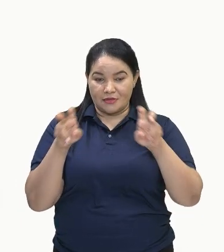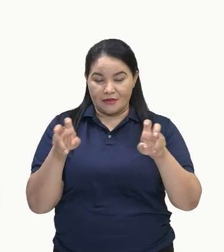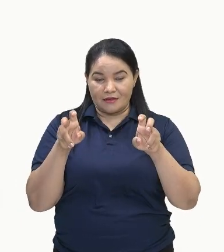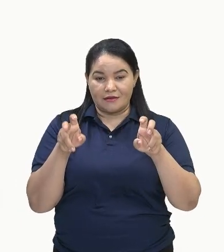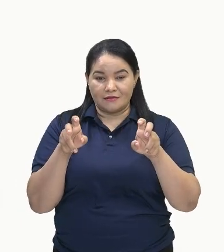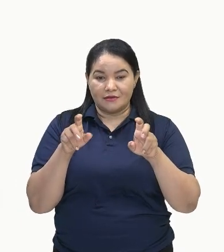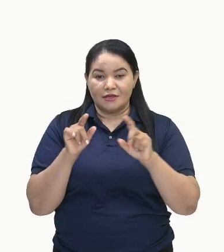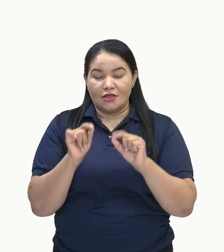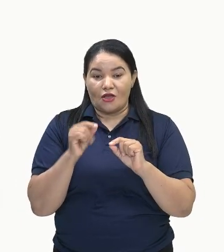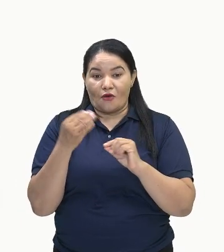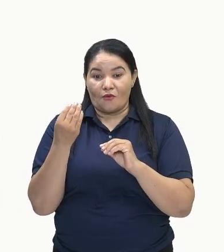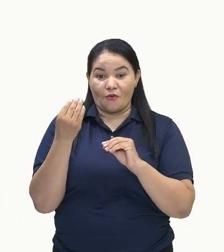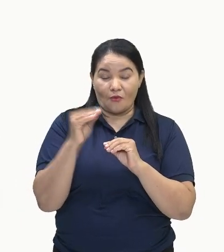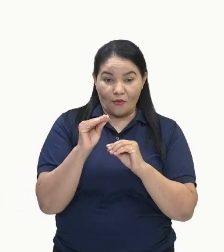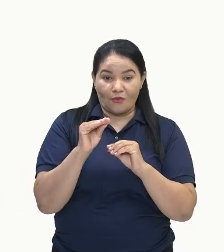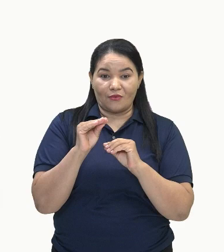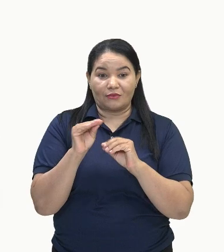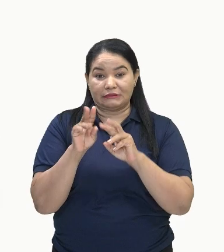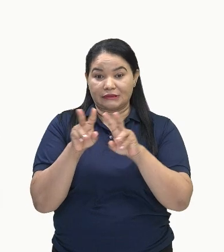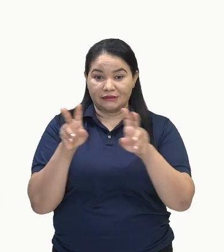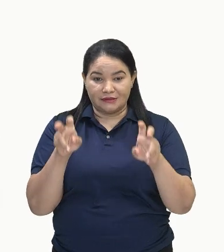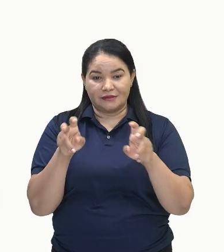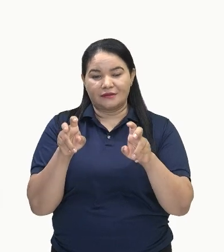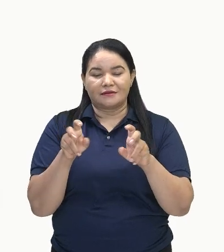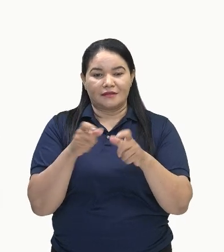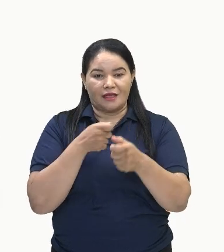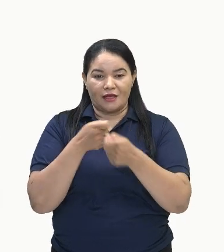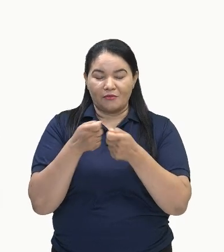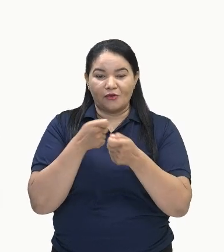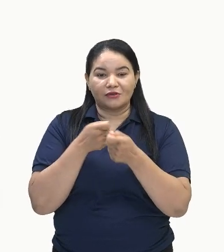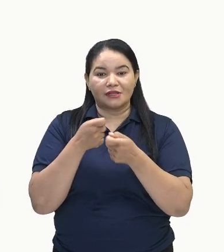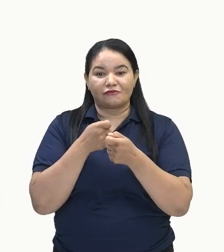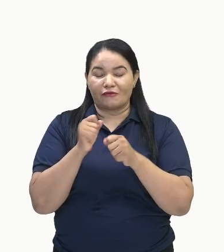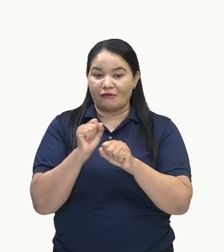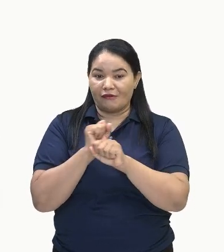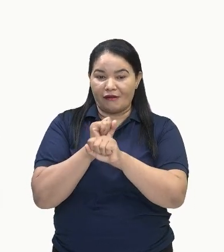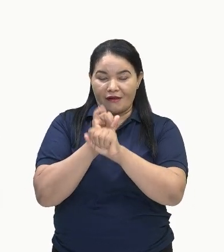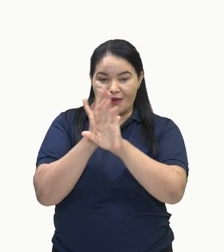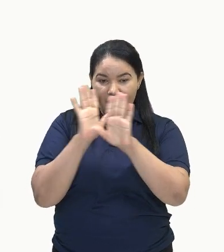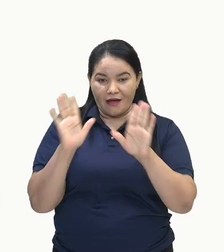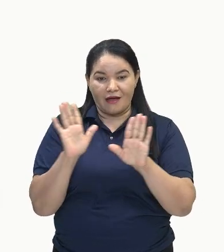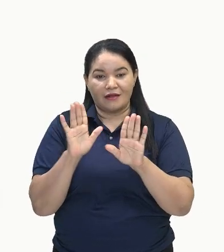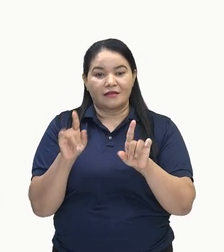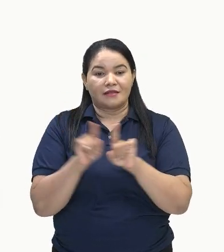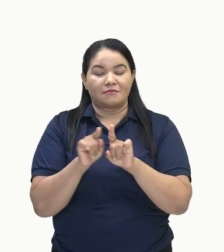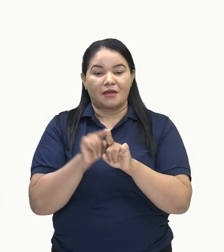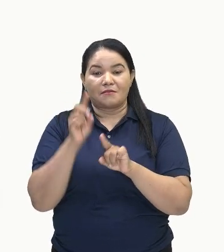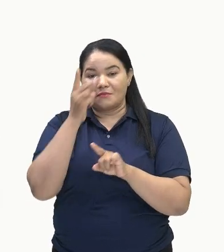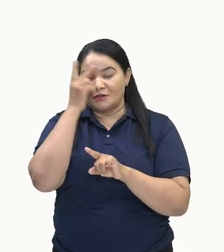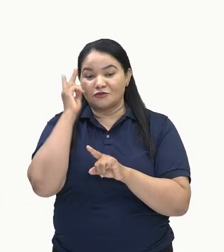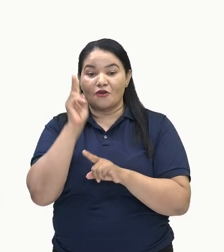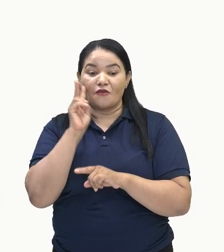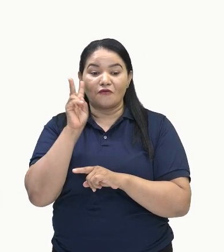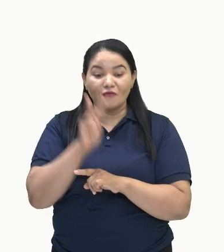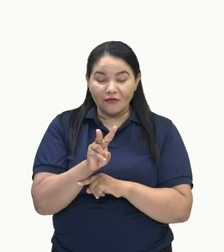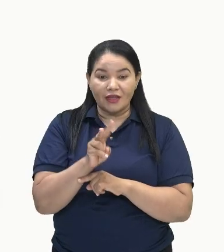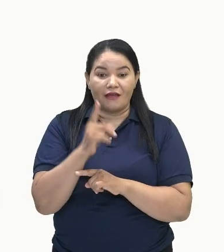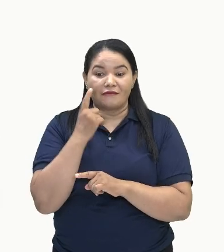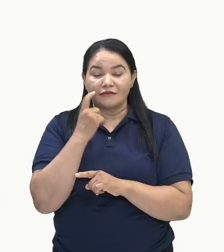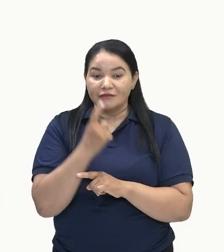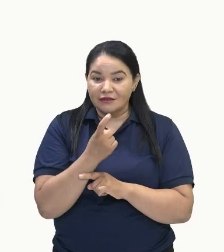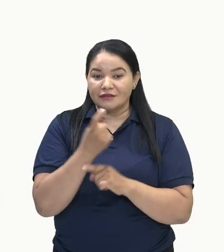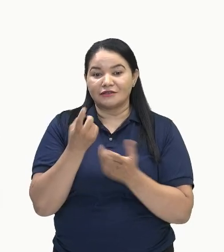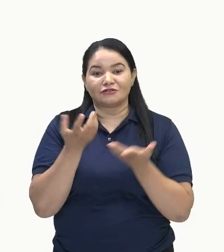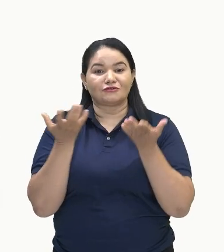se coloca o tema da reportagem de forma clara e que atrai o interesse do leitor.